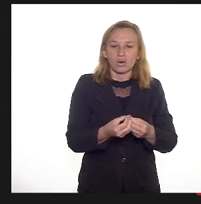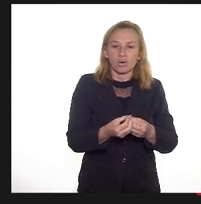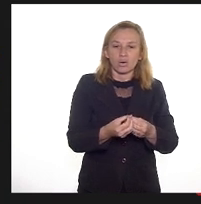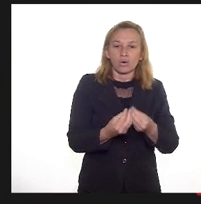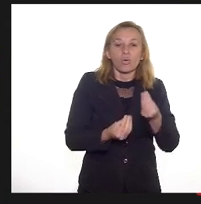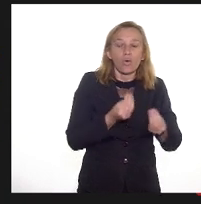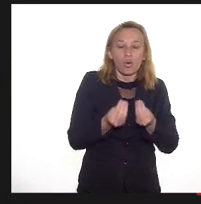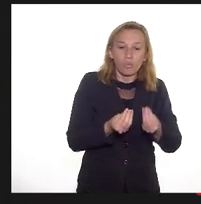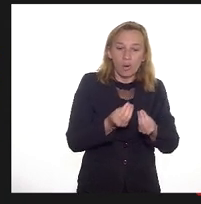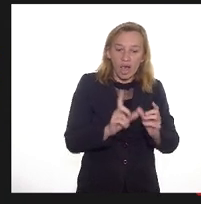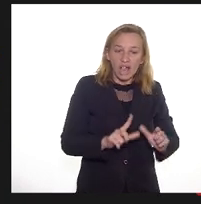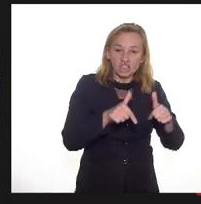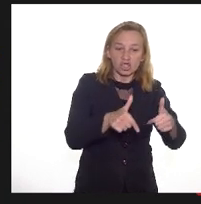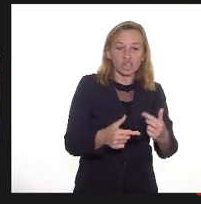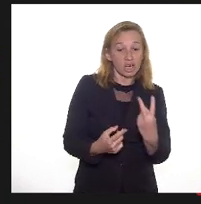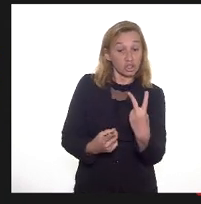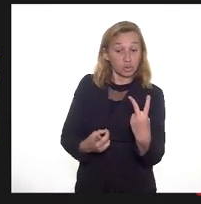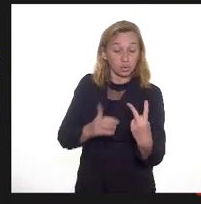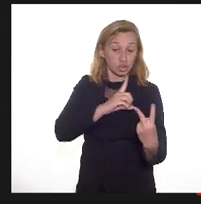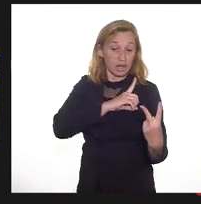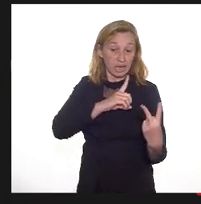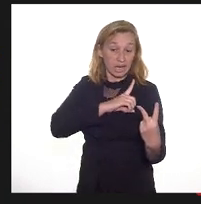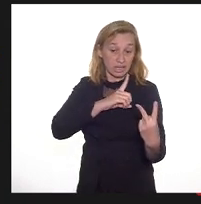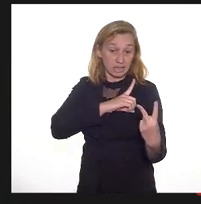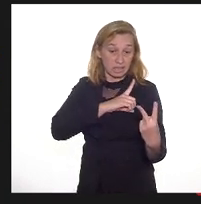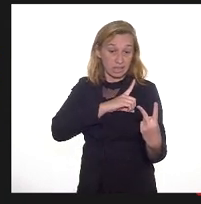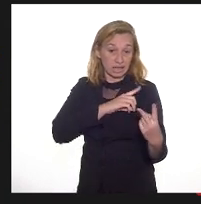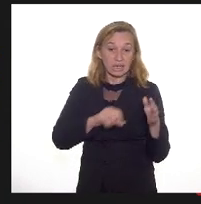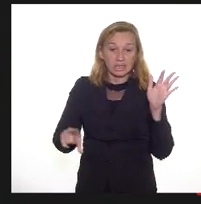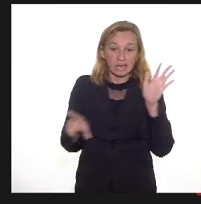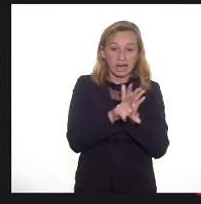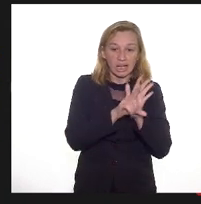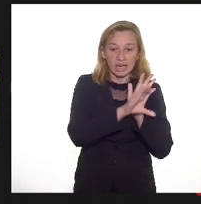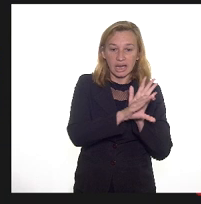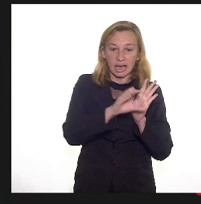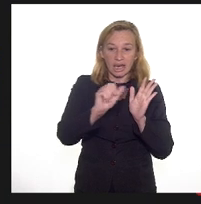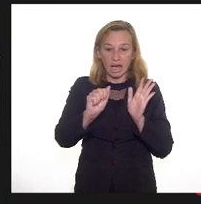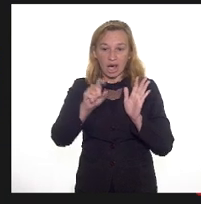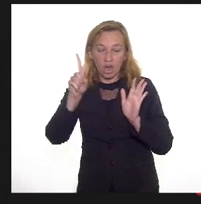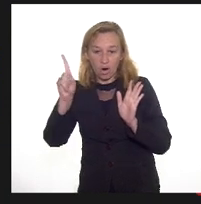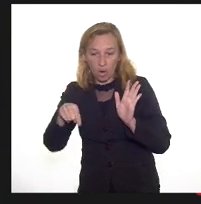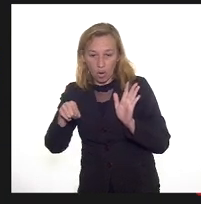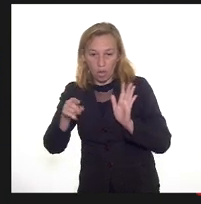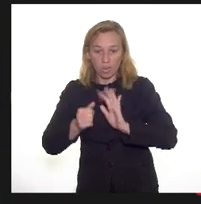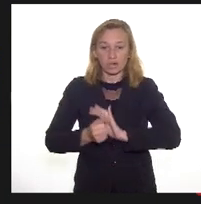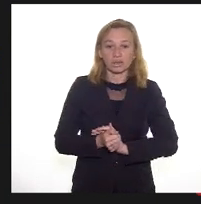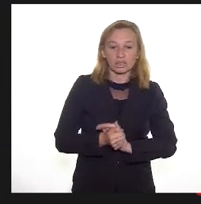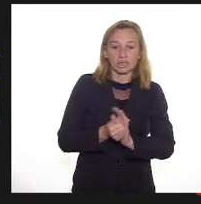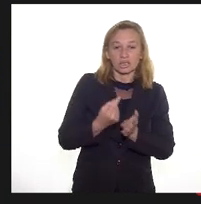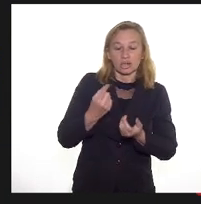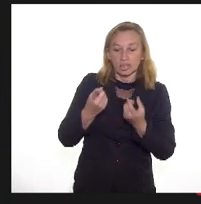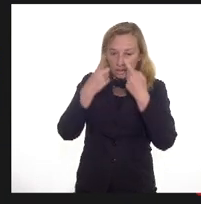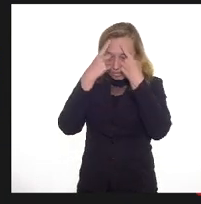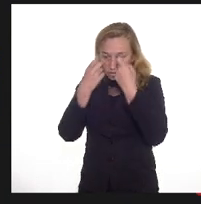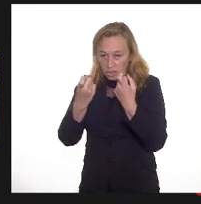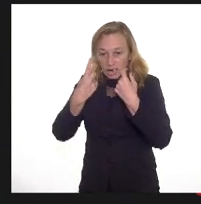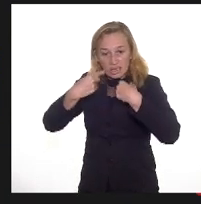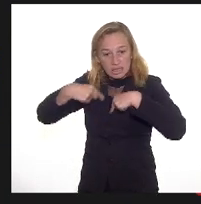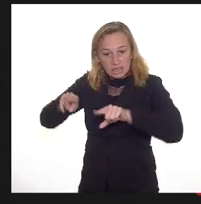cidade aos casos passíveis de enquadramento na Lei CAO, que pune o racismo e a discriminação religiosa no